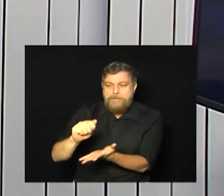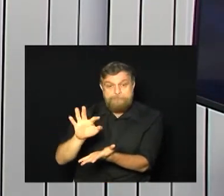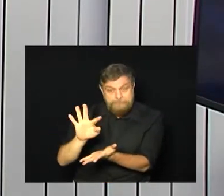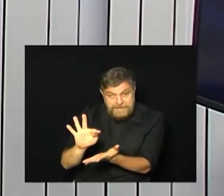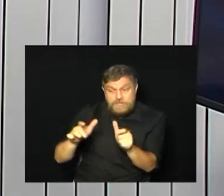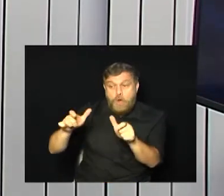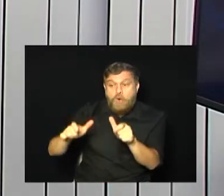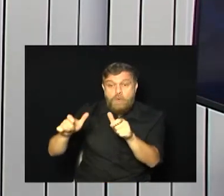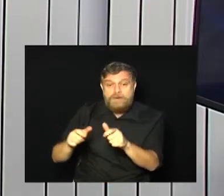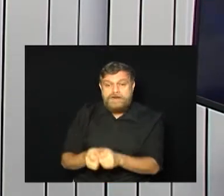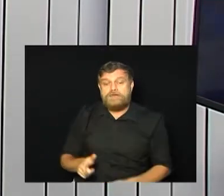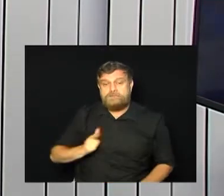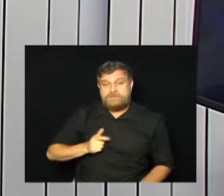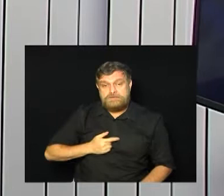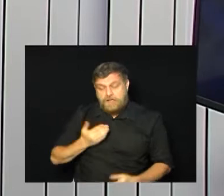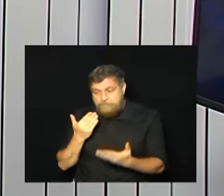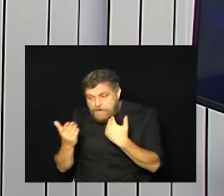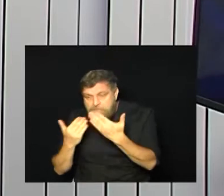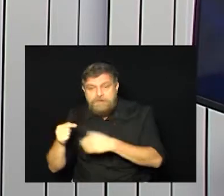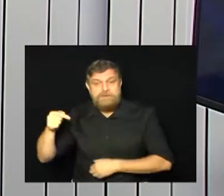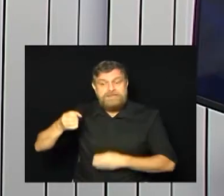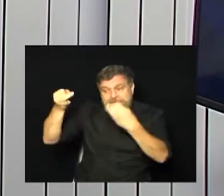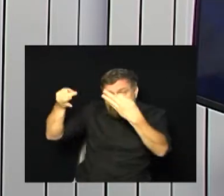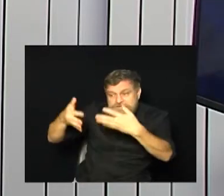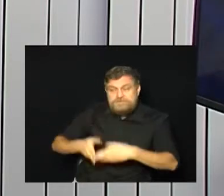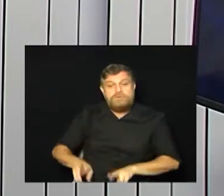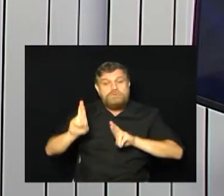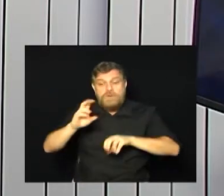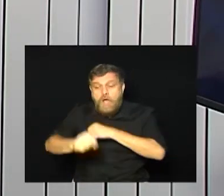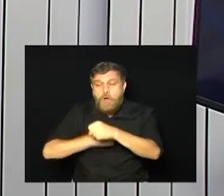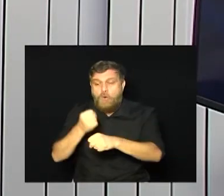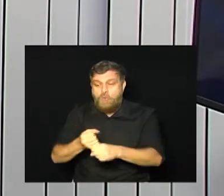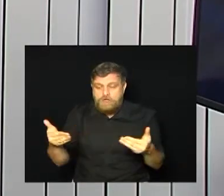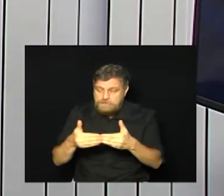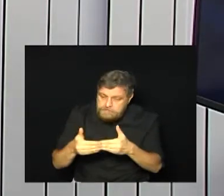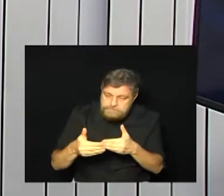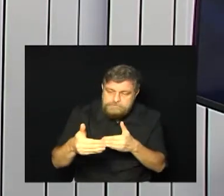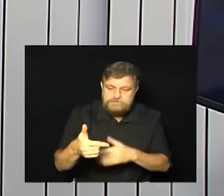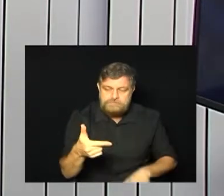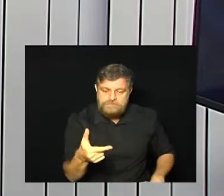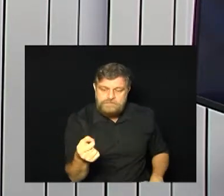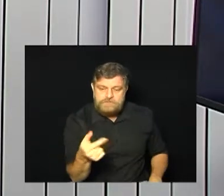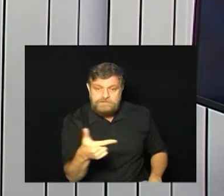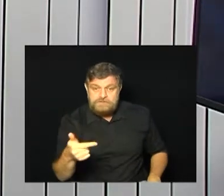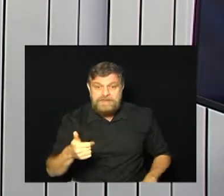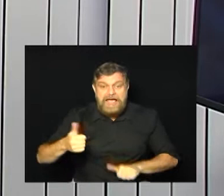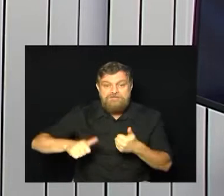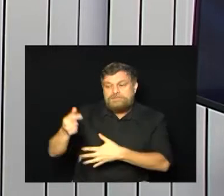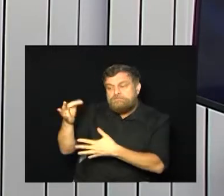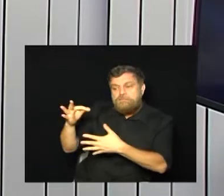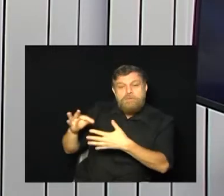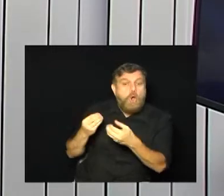Campinas, o CEPAT, falando sobre a expectativa para este ano de 2022 e também este balanço do ano